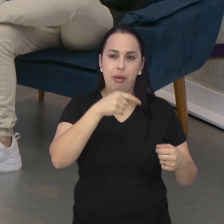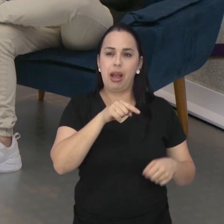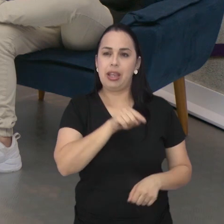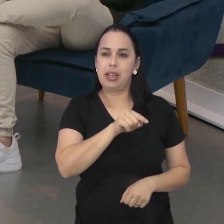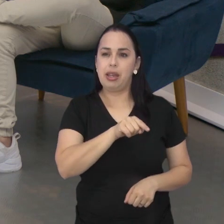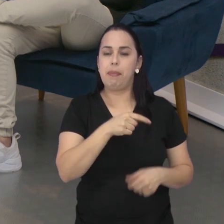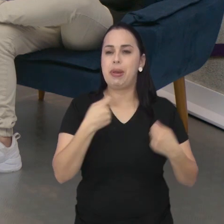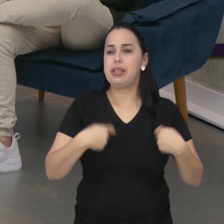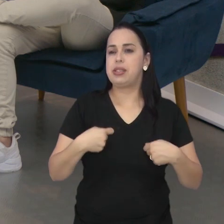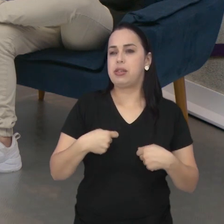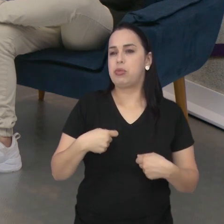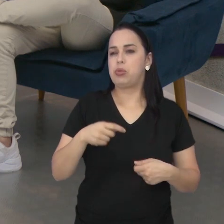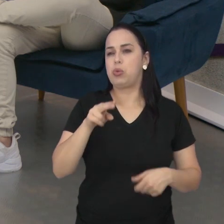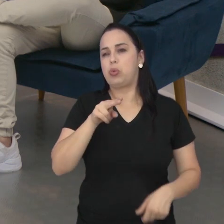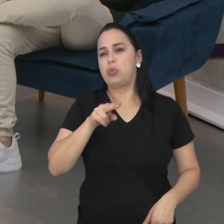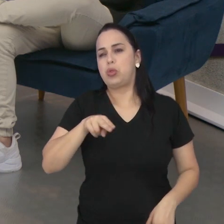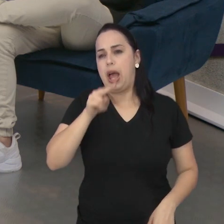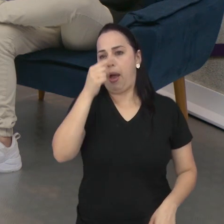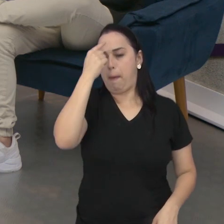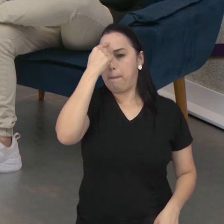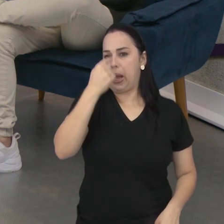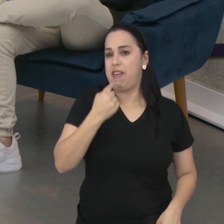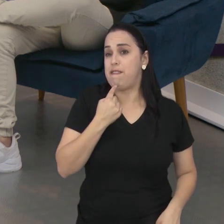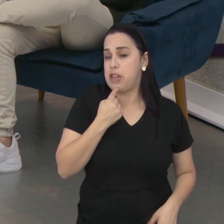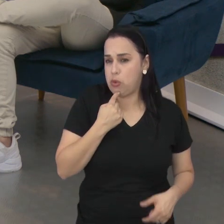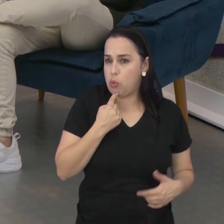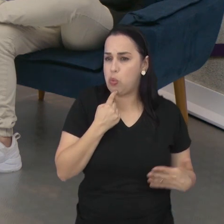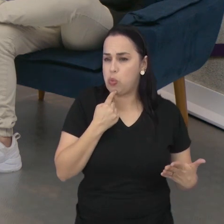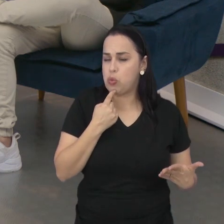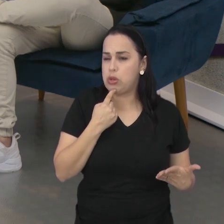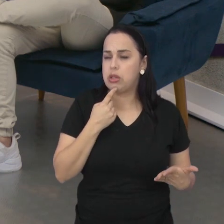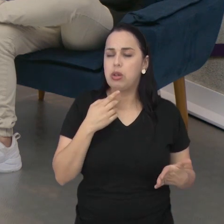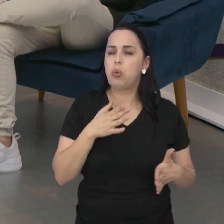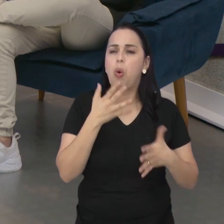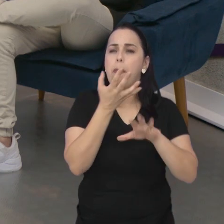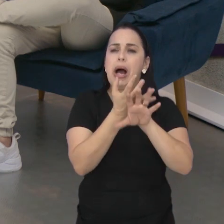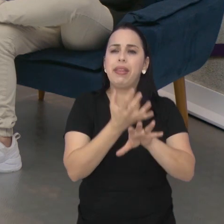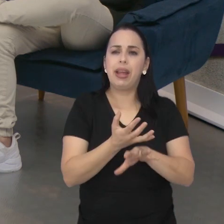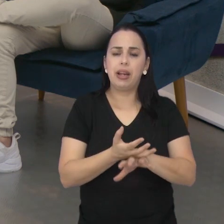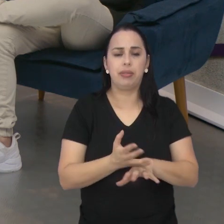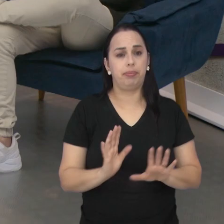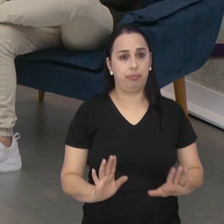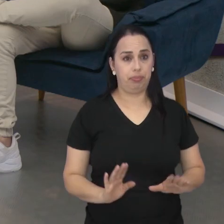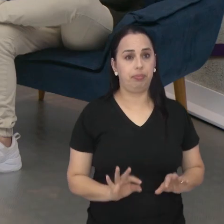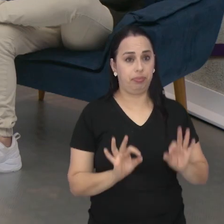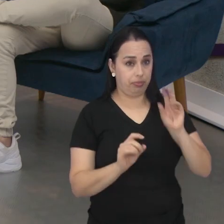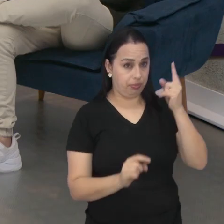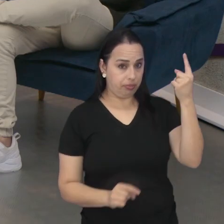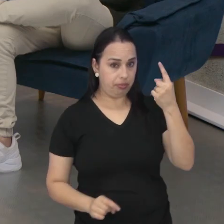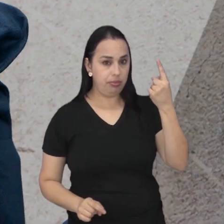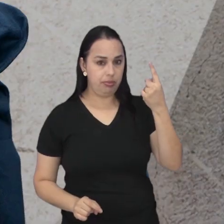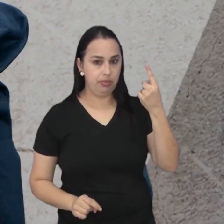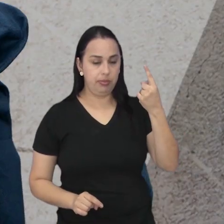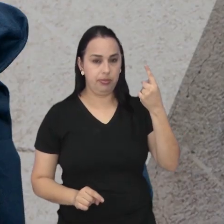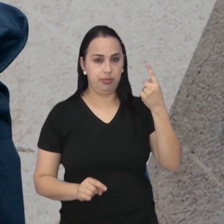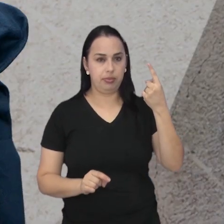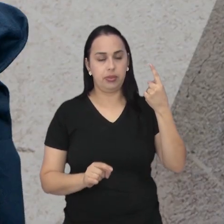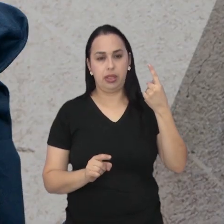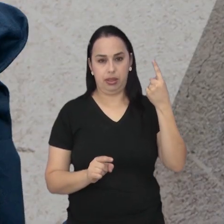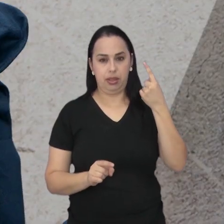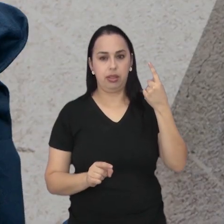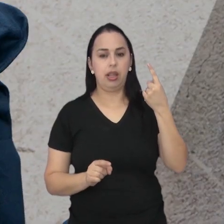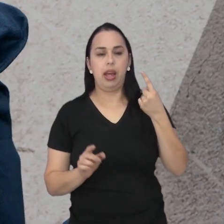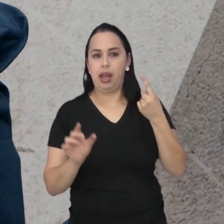a fisiologia que a gente falou, né? Não sei. Quais matérias seriam abordadas? Então, a primeira que vai ser